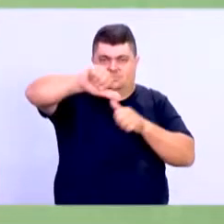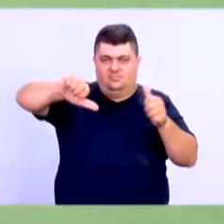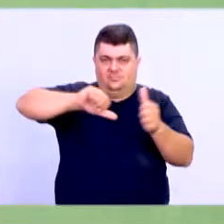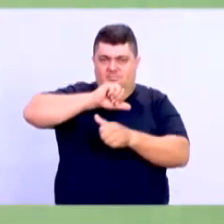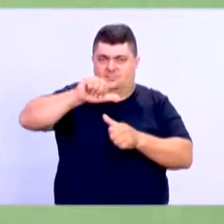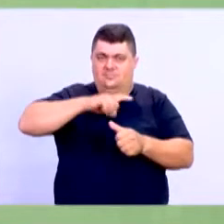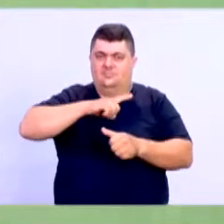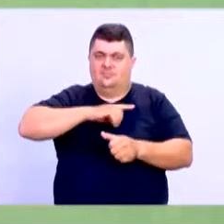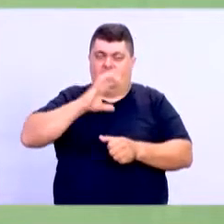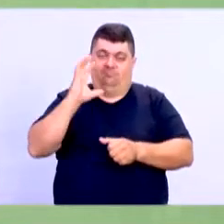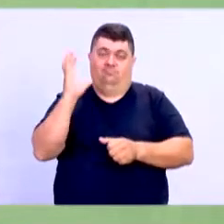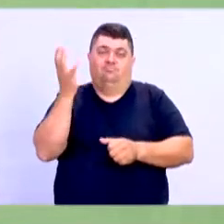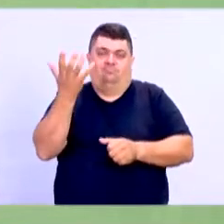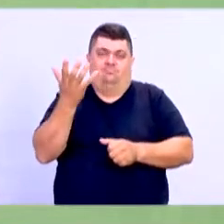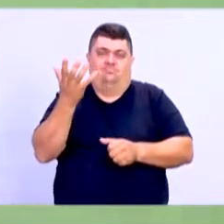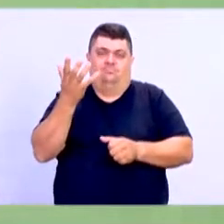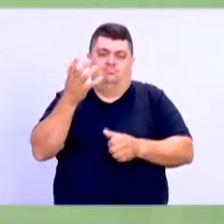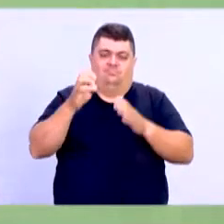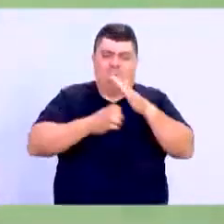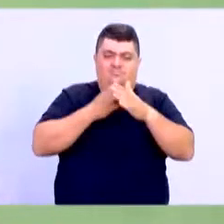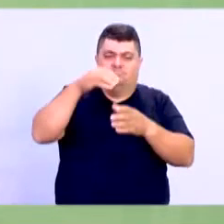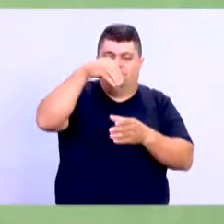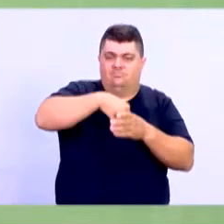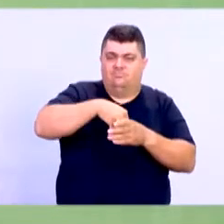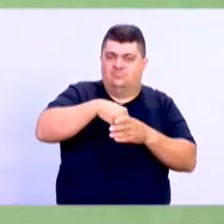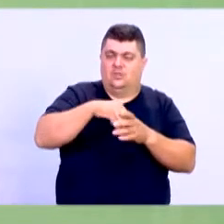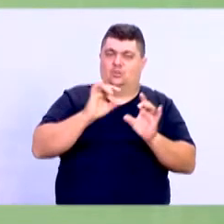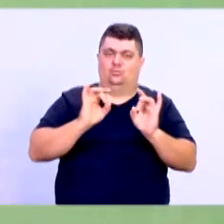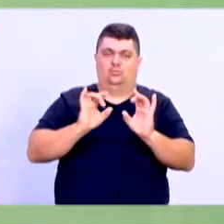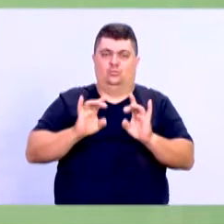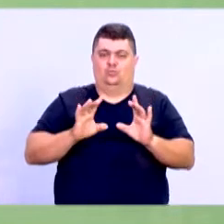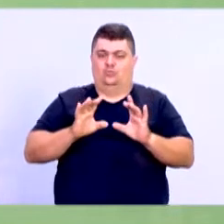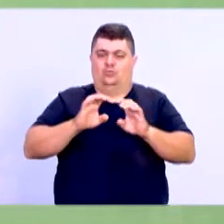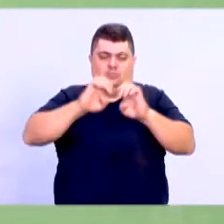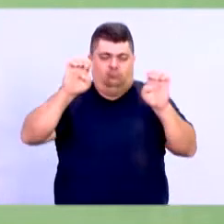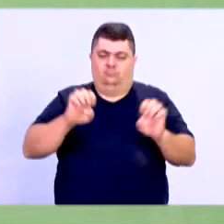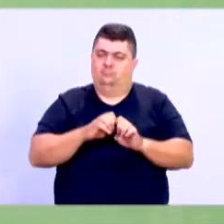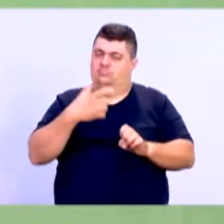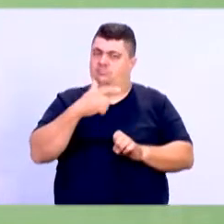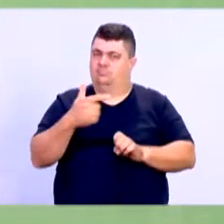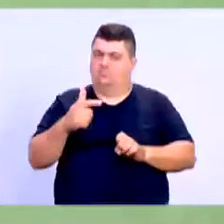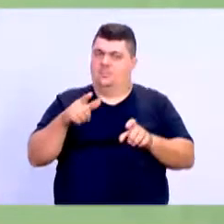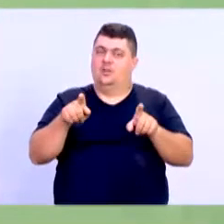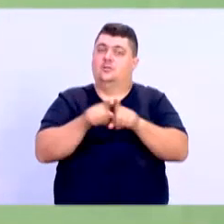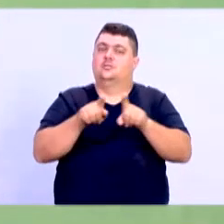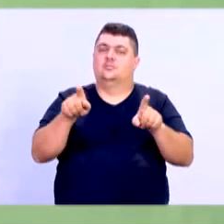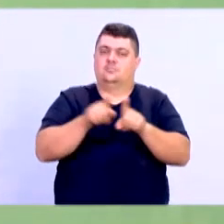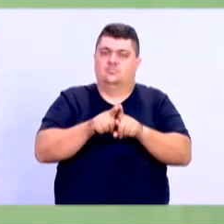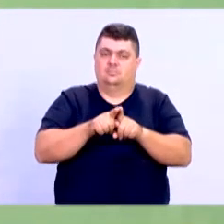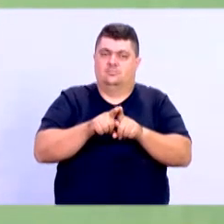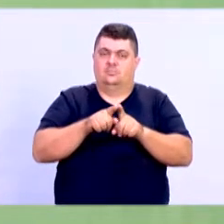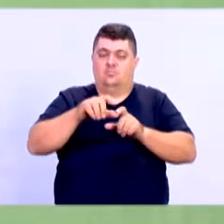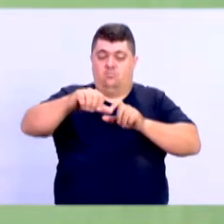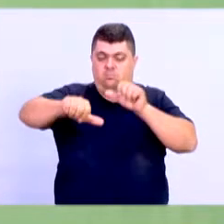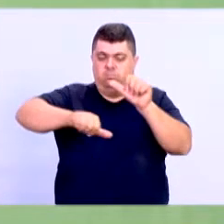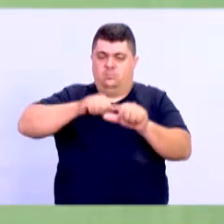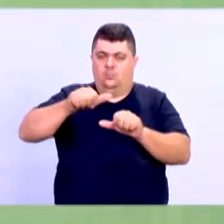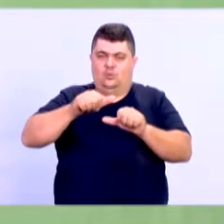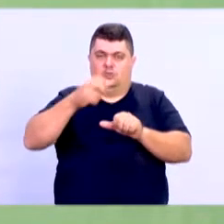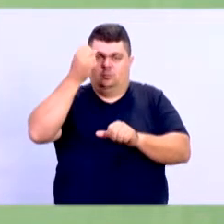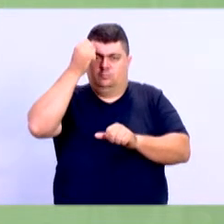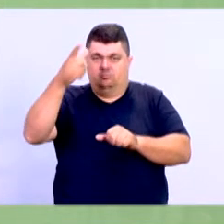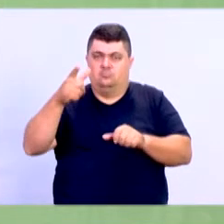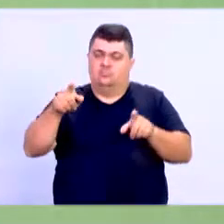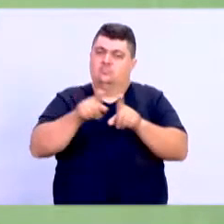que ocorrem nas empresas não são somente estruturais, são, sobretudo, mudanças